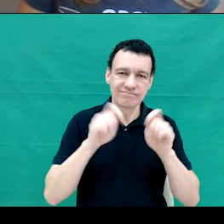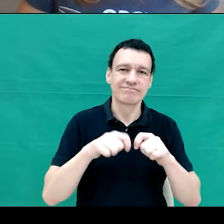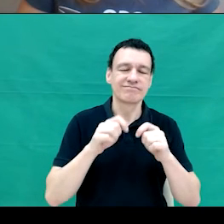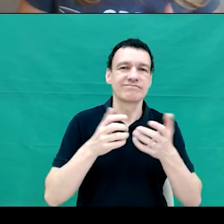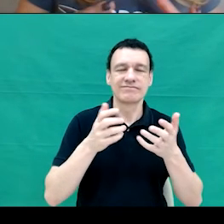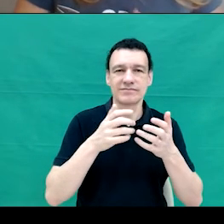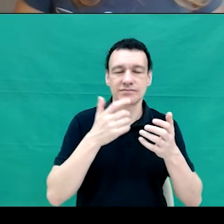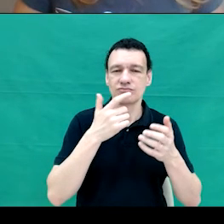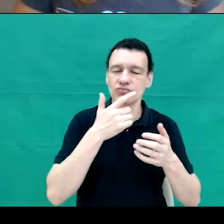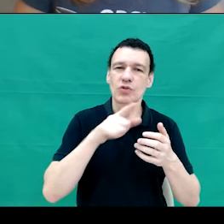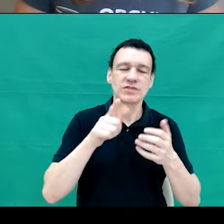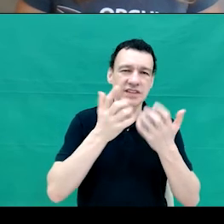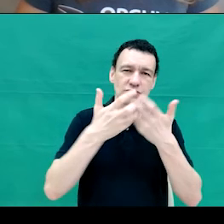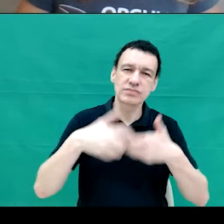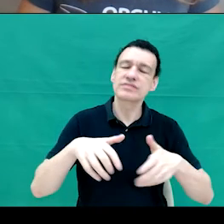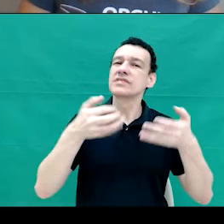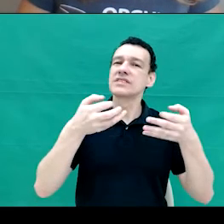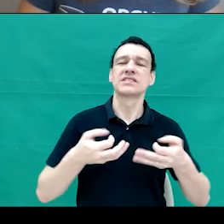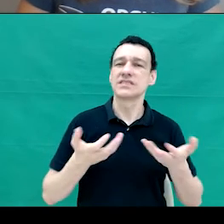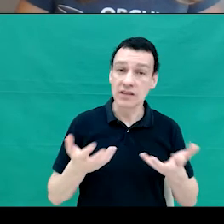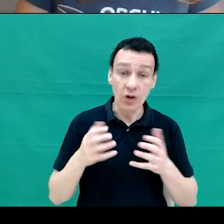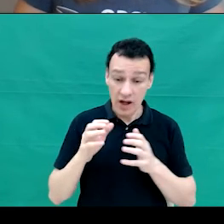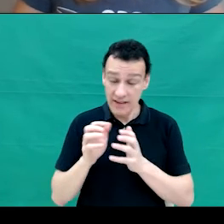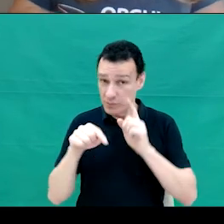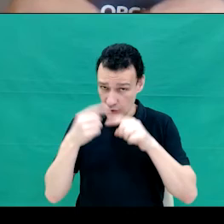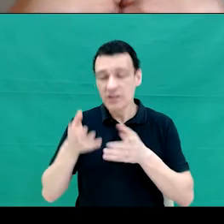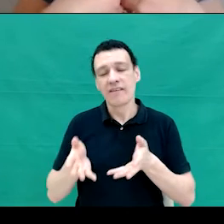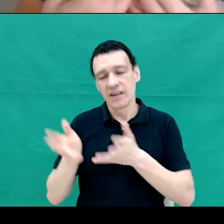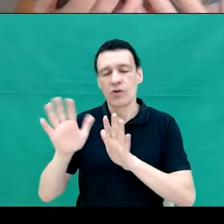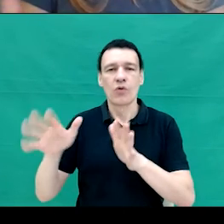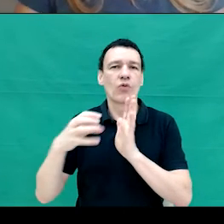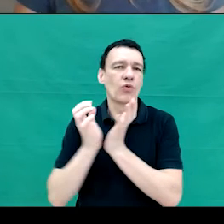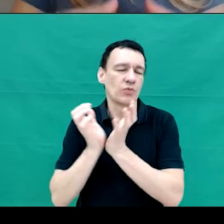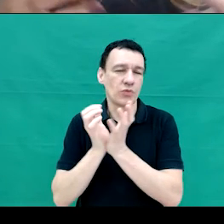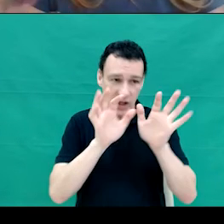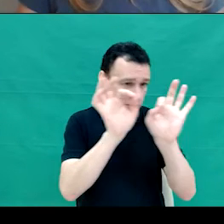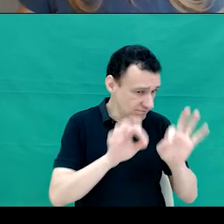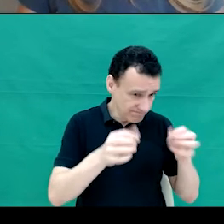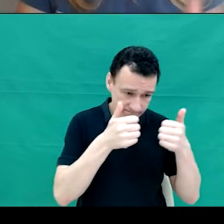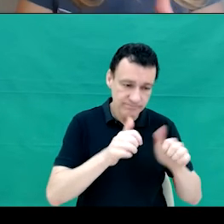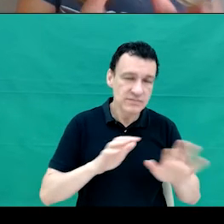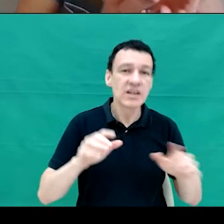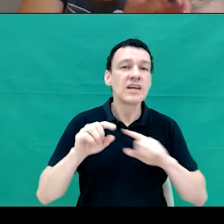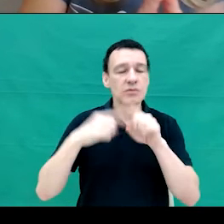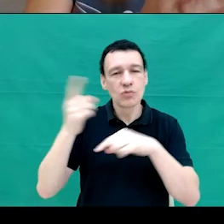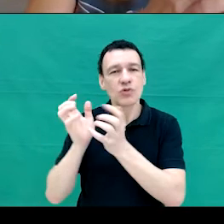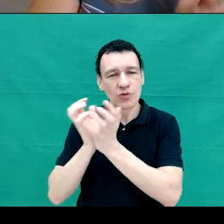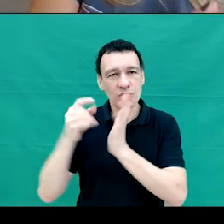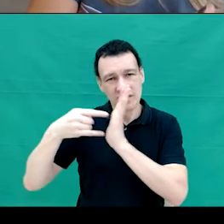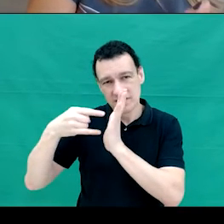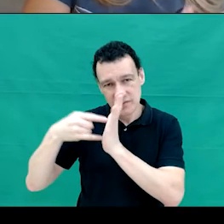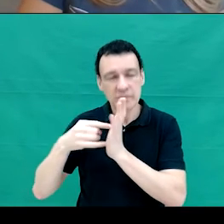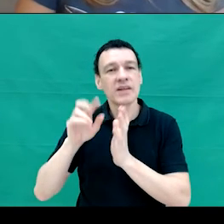entendimento técnico e de negócios pelo time de desenvolvimento, né? Então, vão ter reuniões de refinamento para verificar se